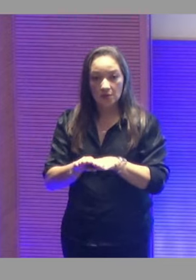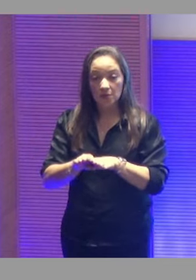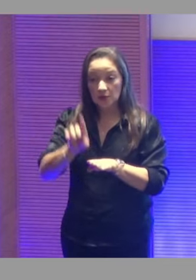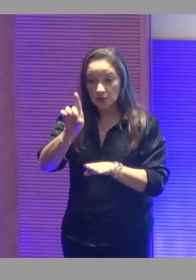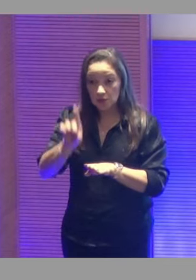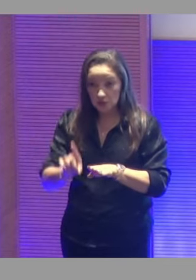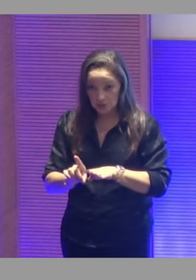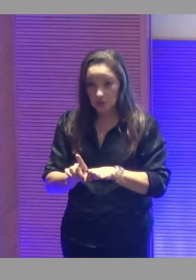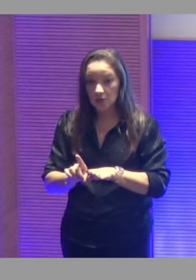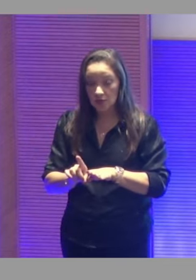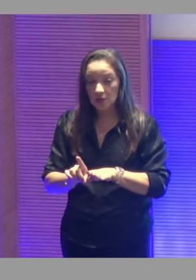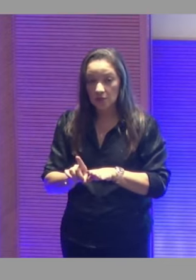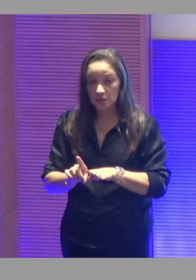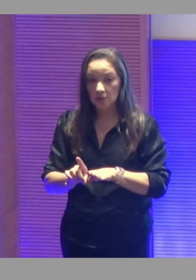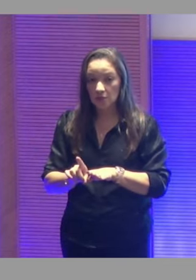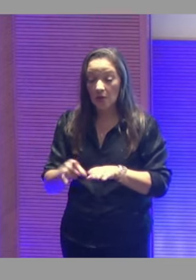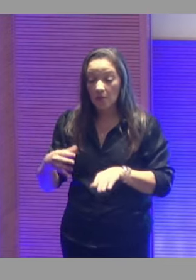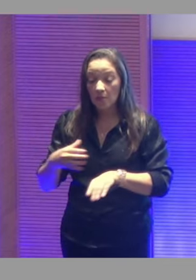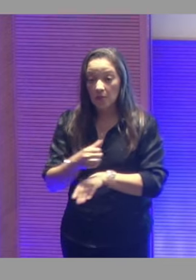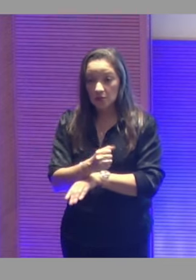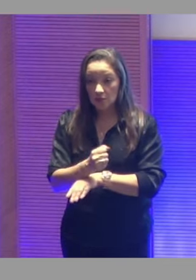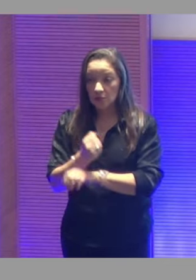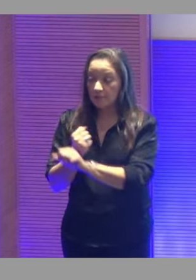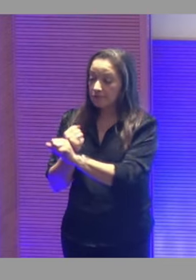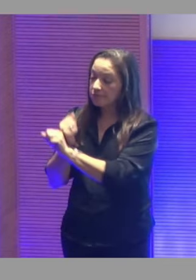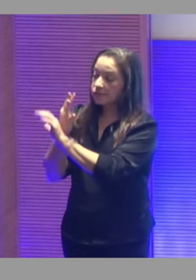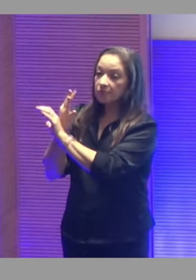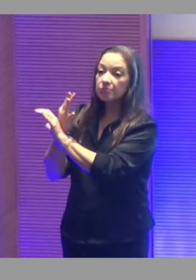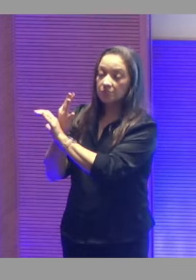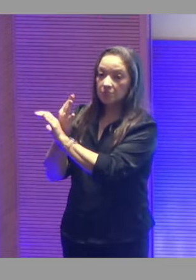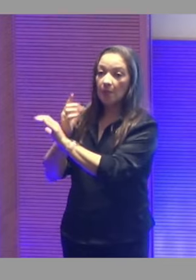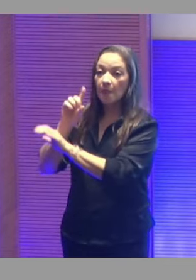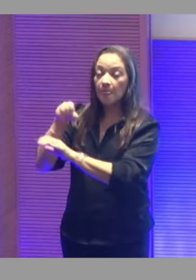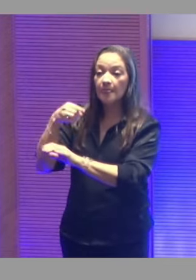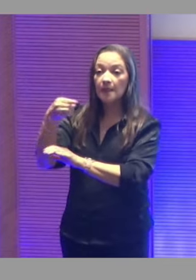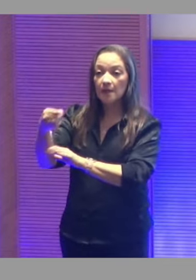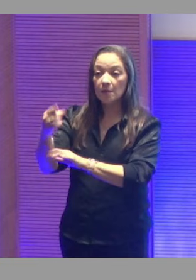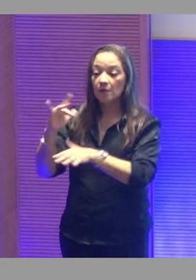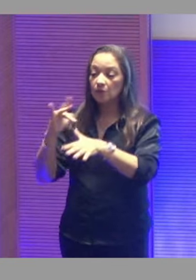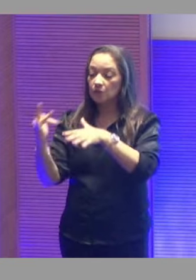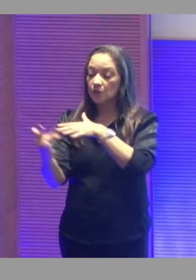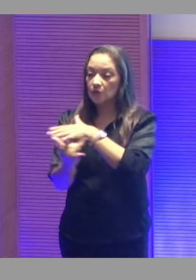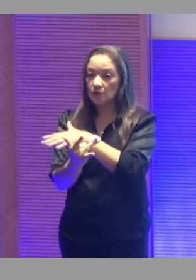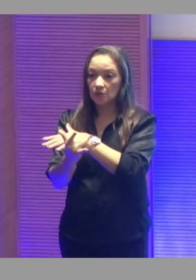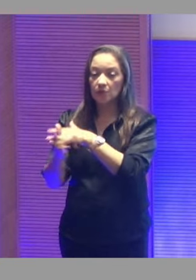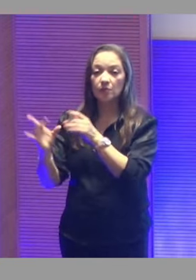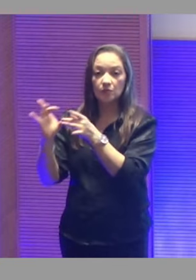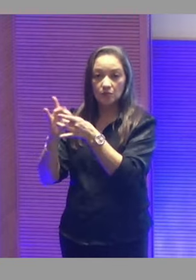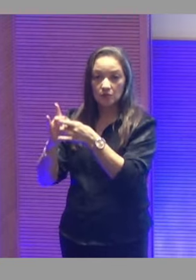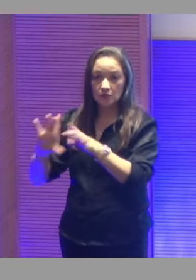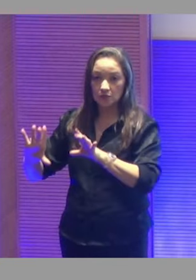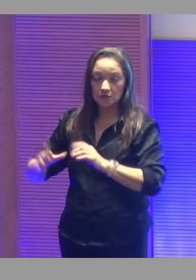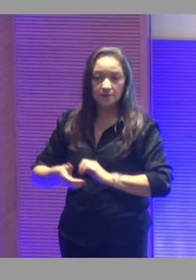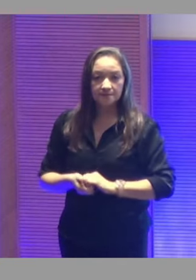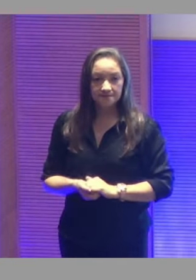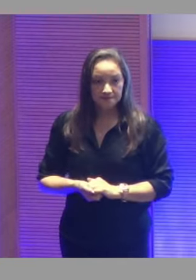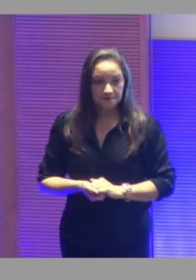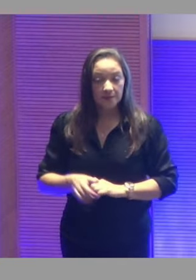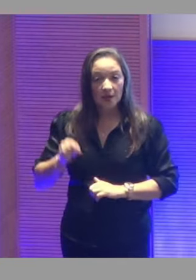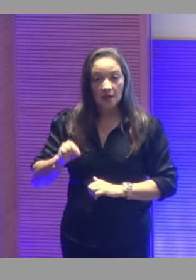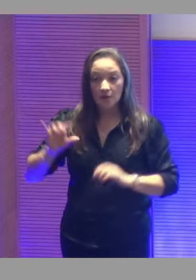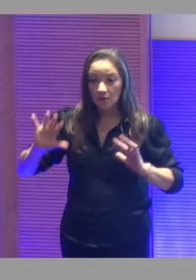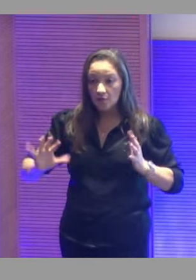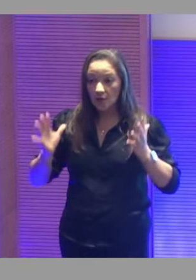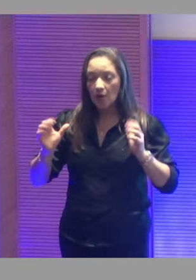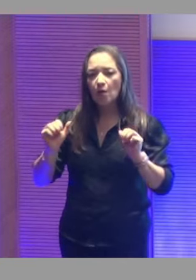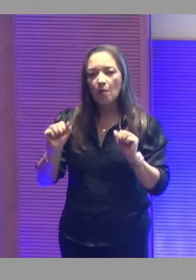exposição para essa transmissão que ficará disponível posteriormente nos canais oficiais da FGV este evento